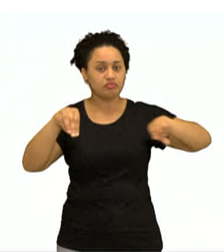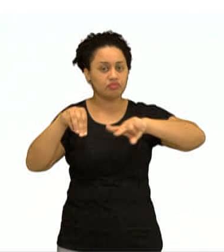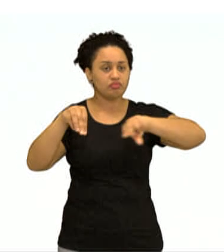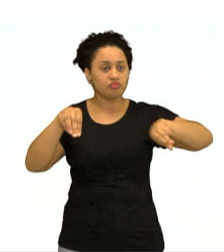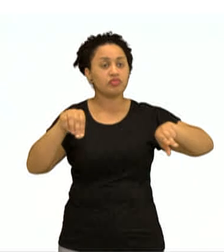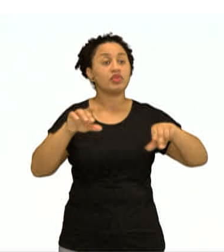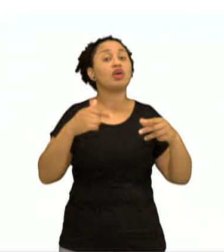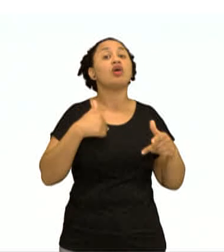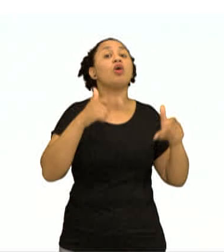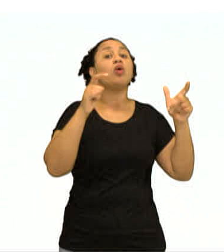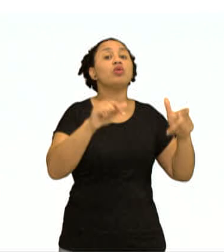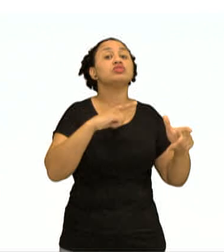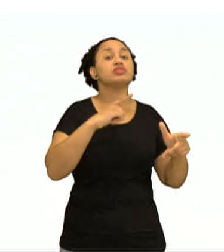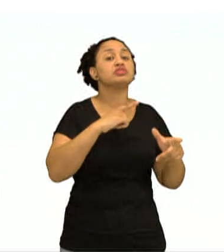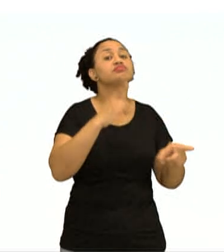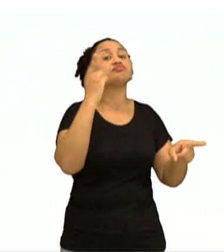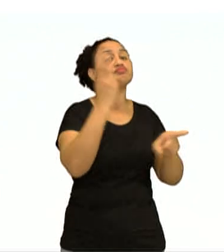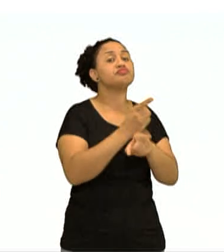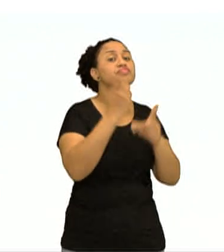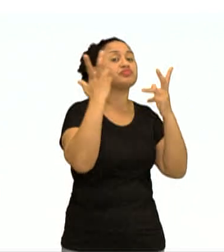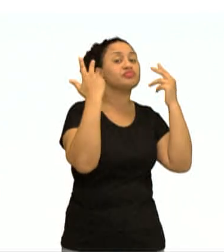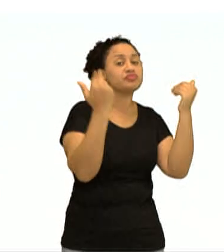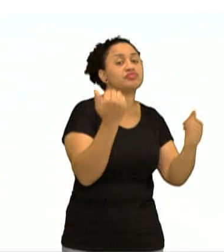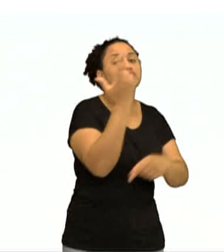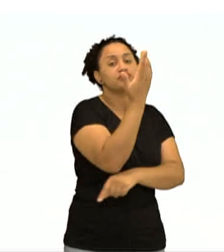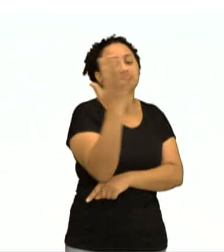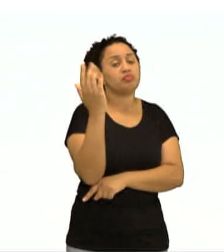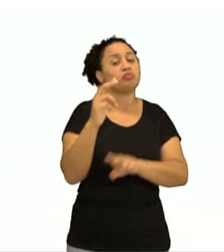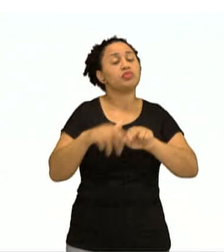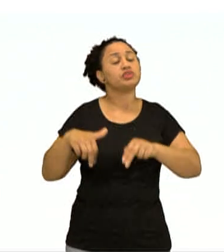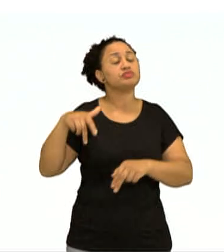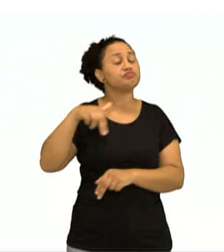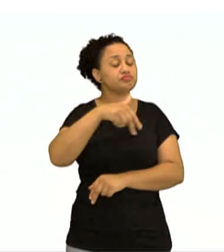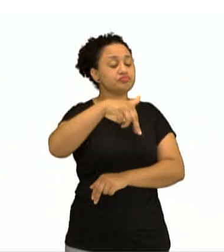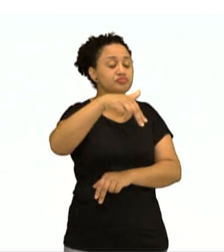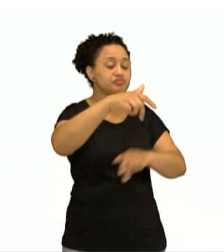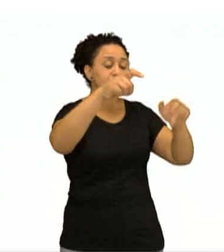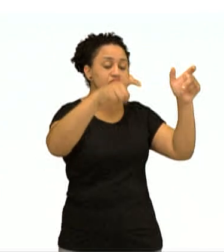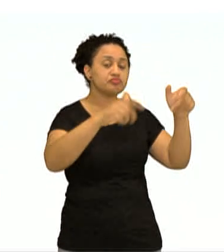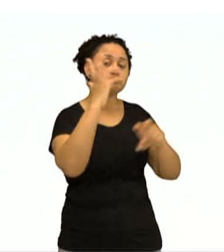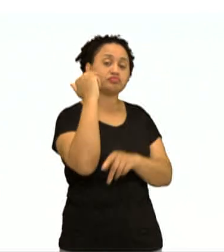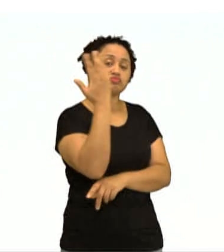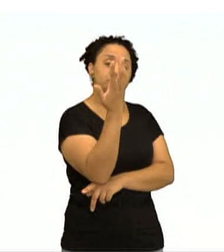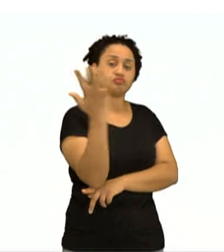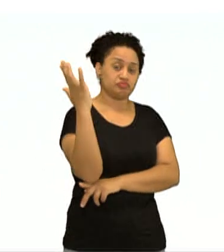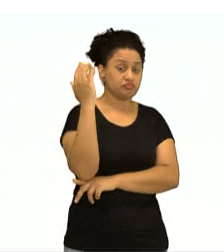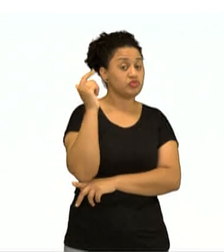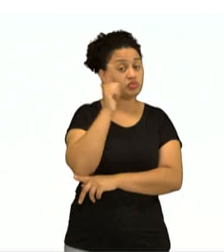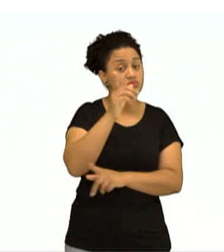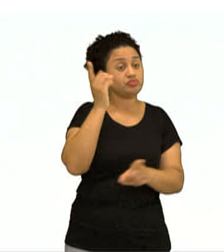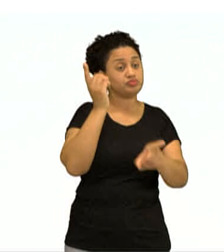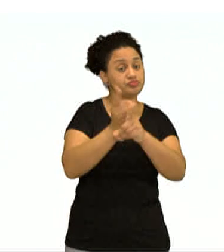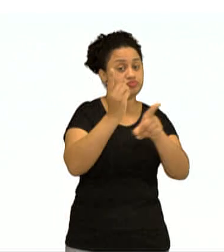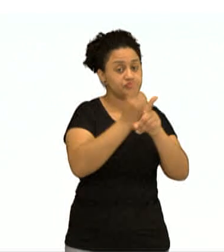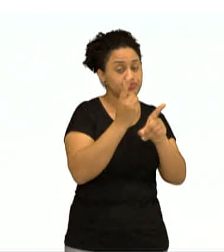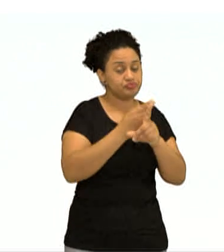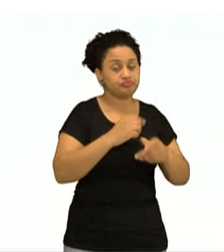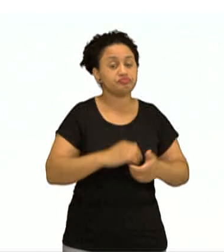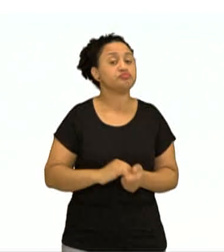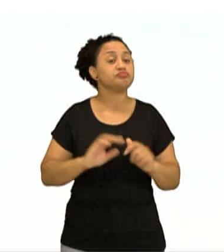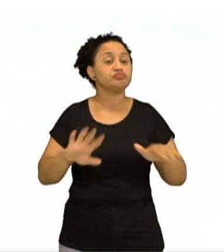Na natureza, por isso que eu vou andar pelos espaços naturais e vou encontrá-los. Então, até